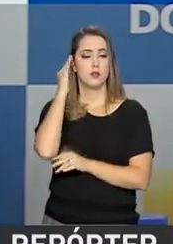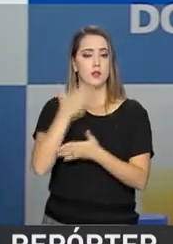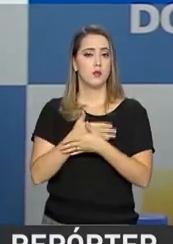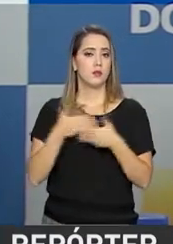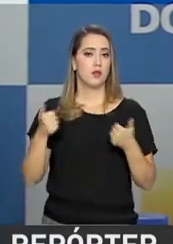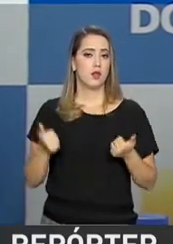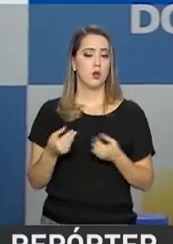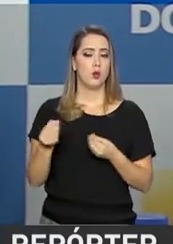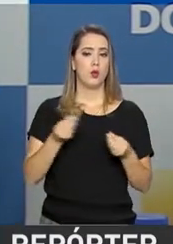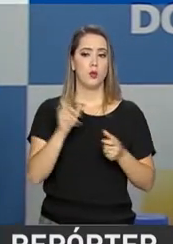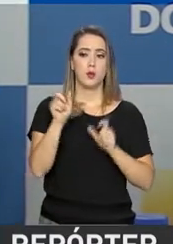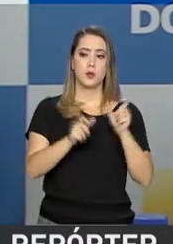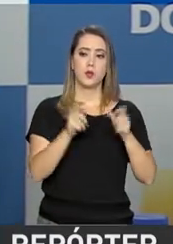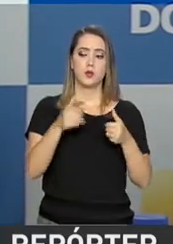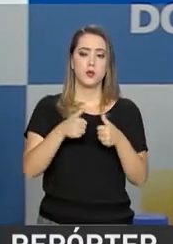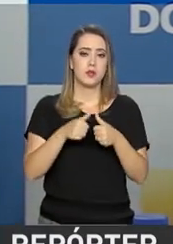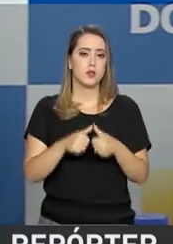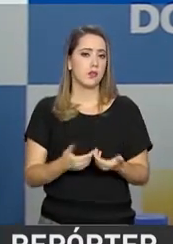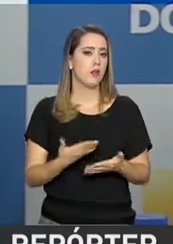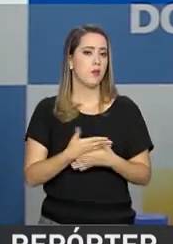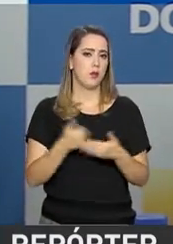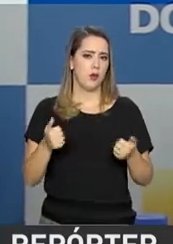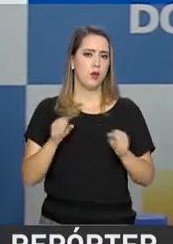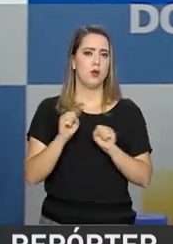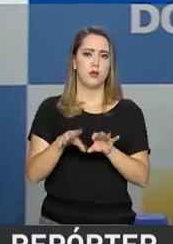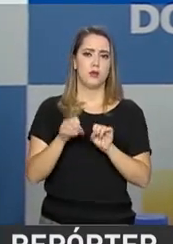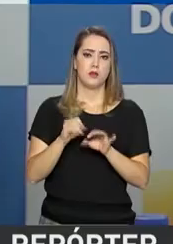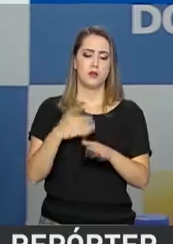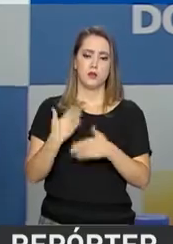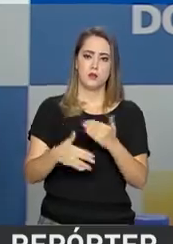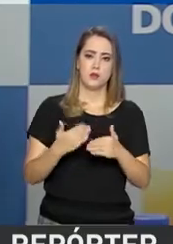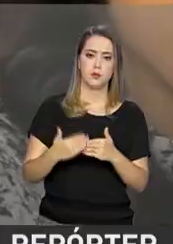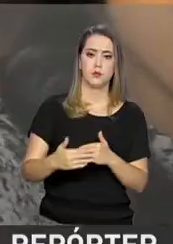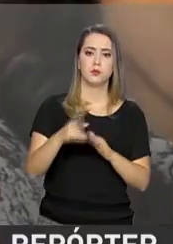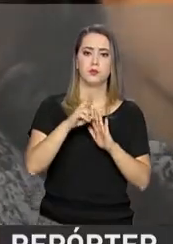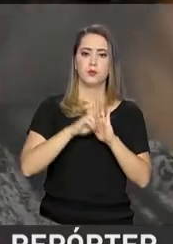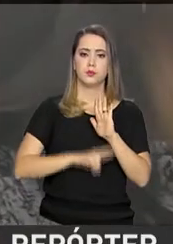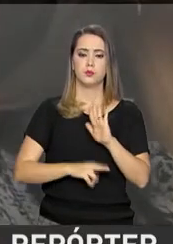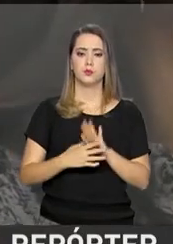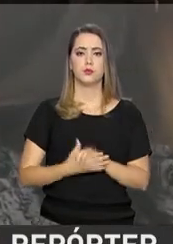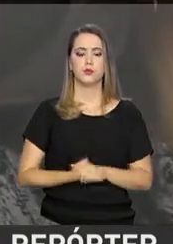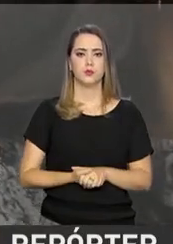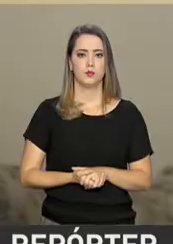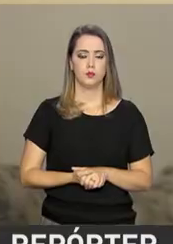do consumidor ele melhor orienta o consumidor por meio de seus relatórios